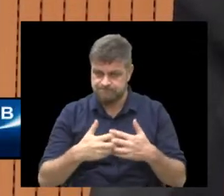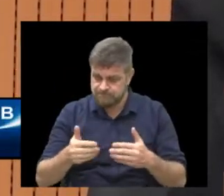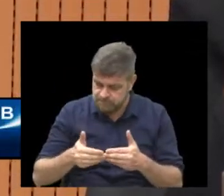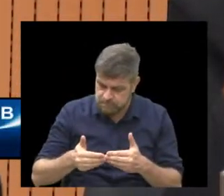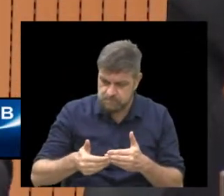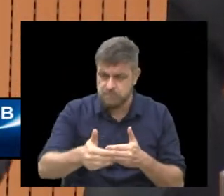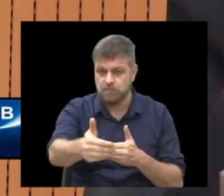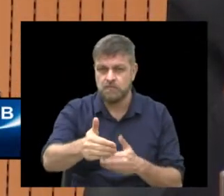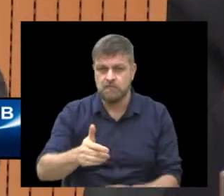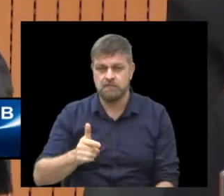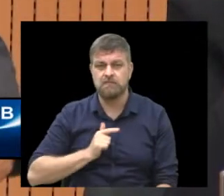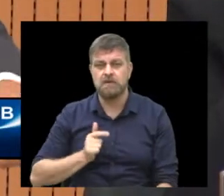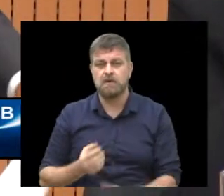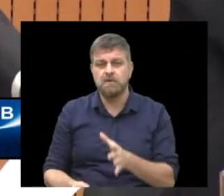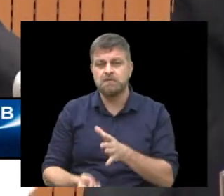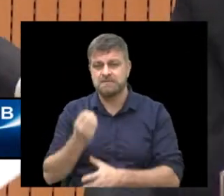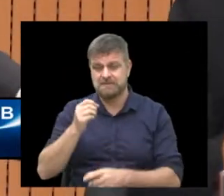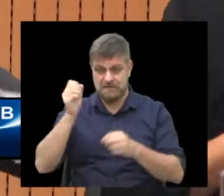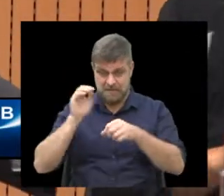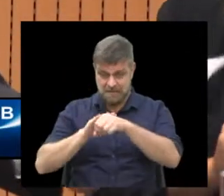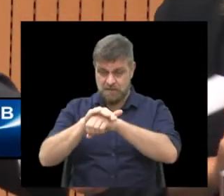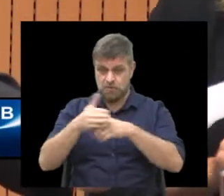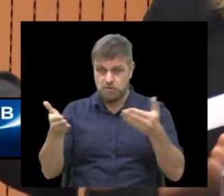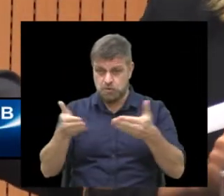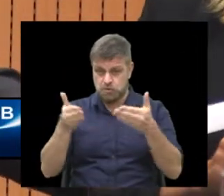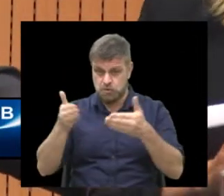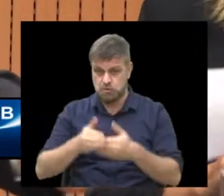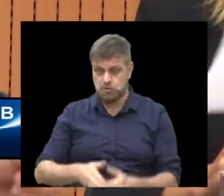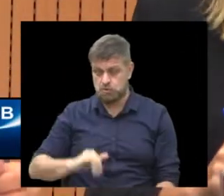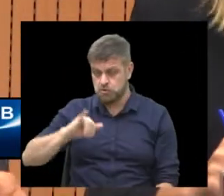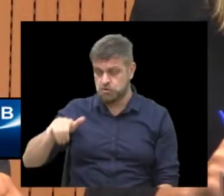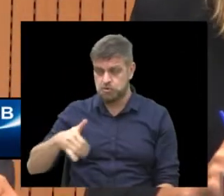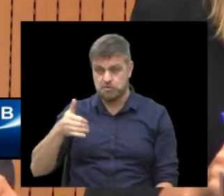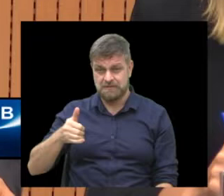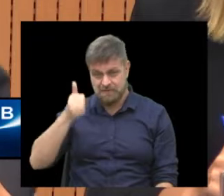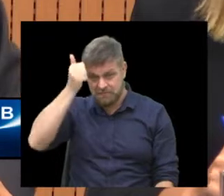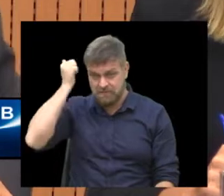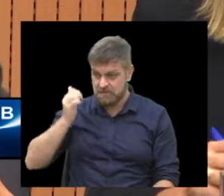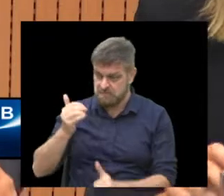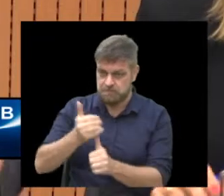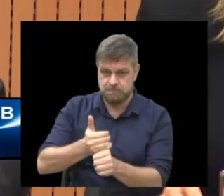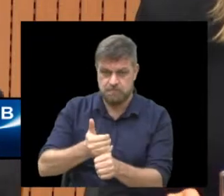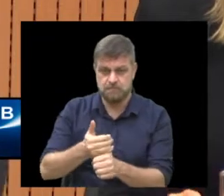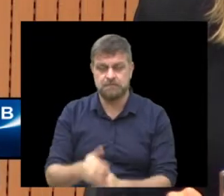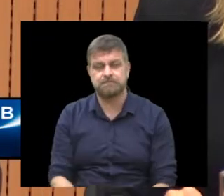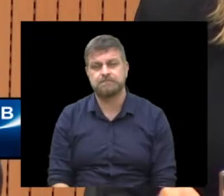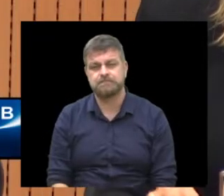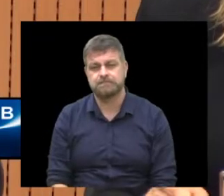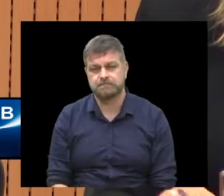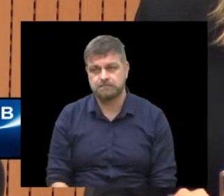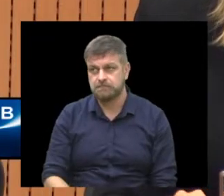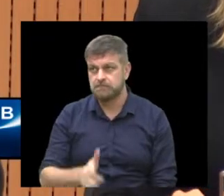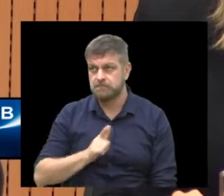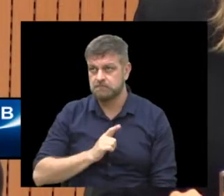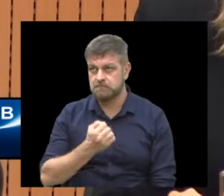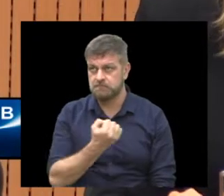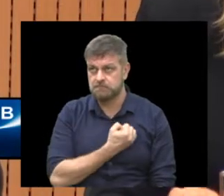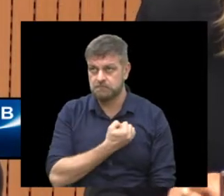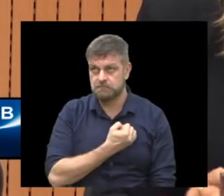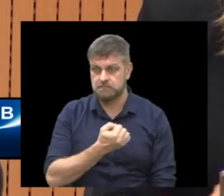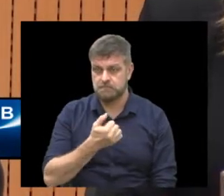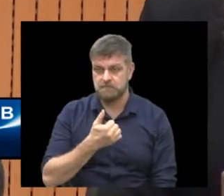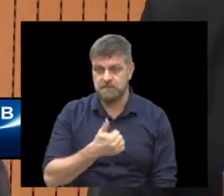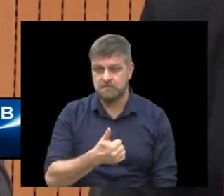dará na sessão da noite de hoje. Incluído na pauta de regime de urgência mediante requerimento